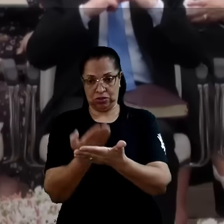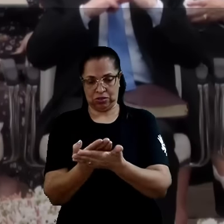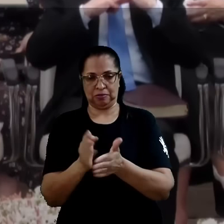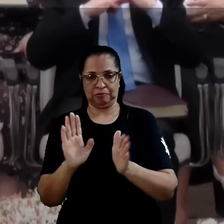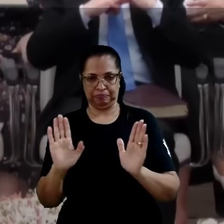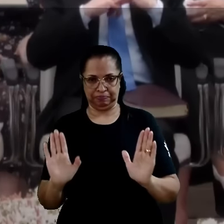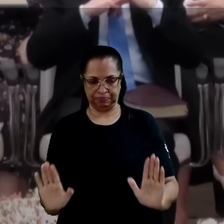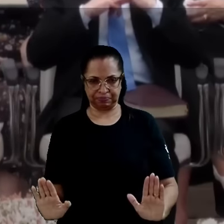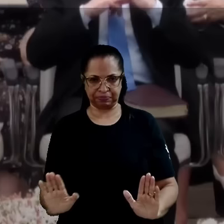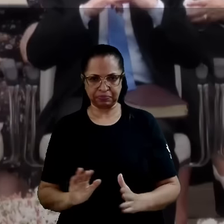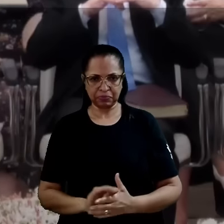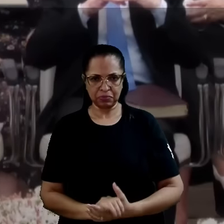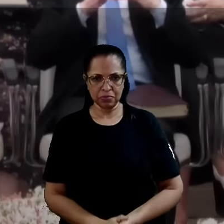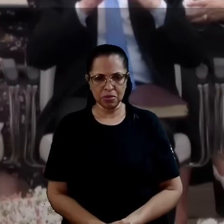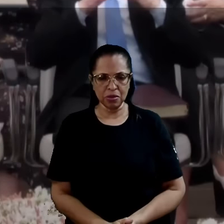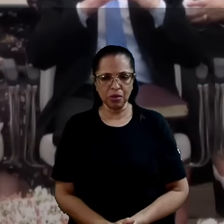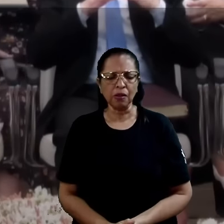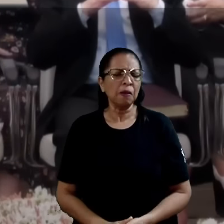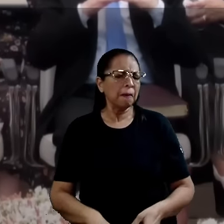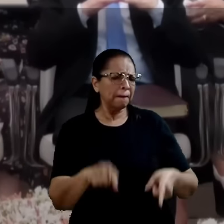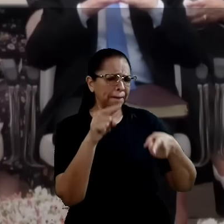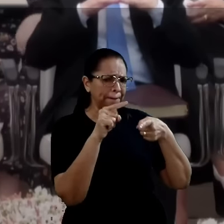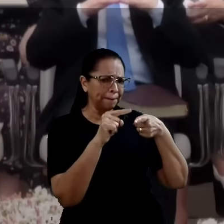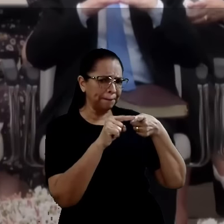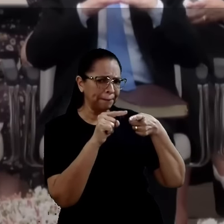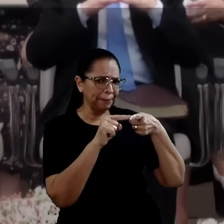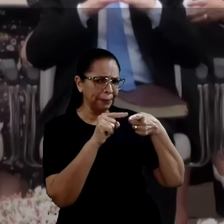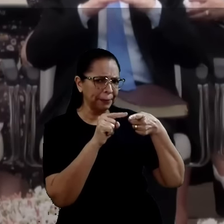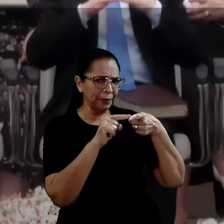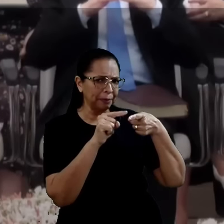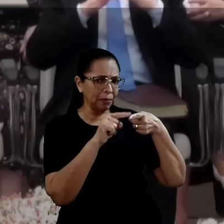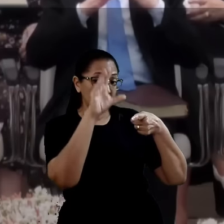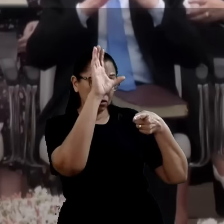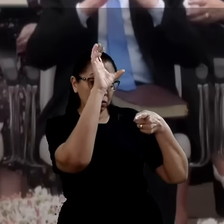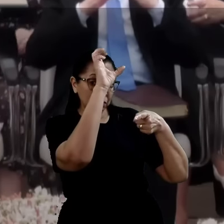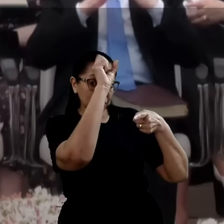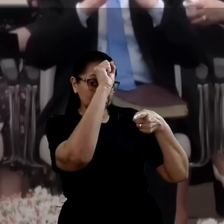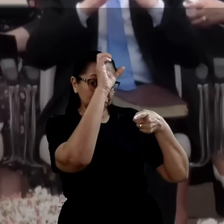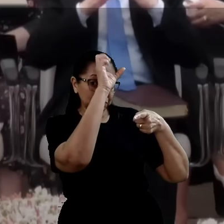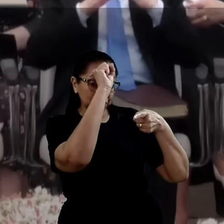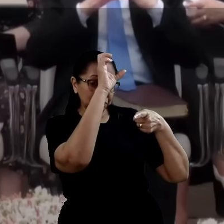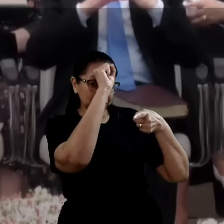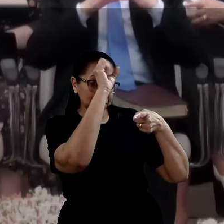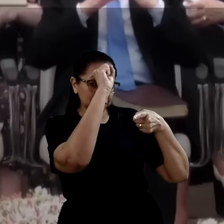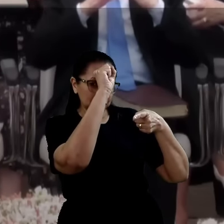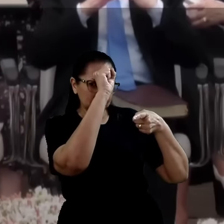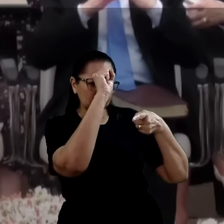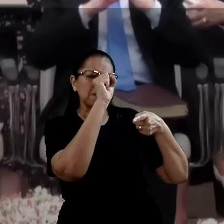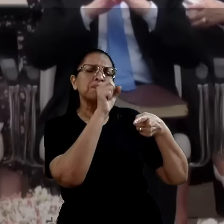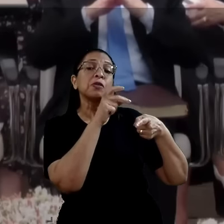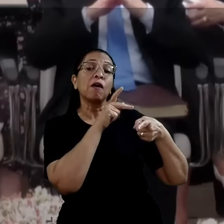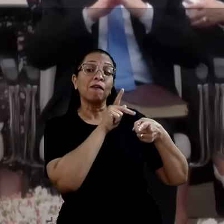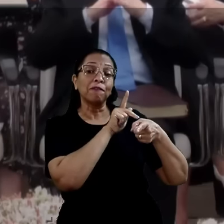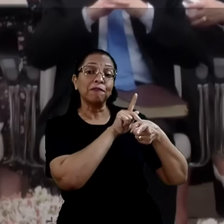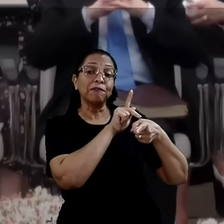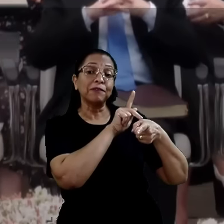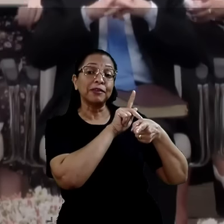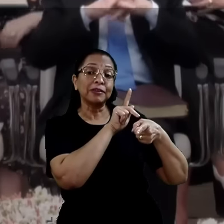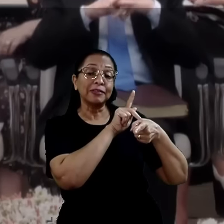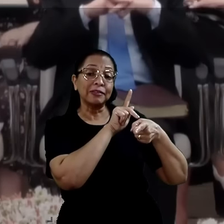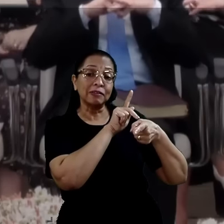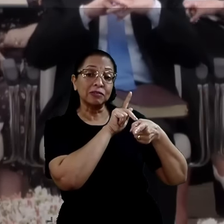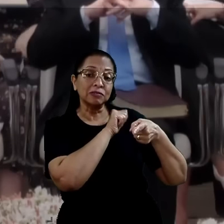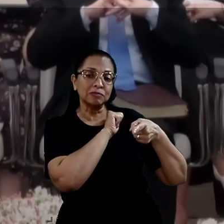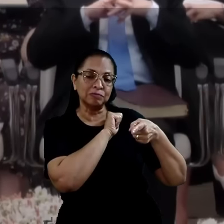lembrança primeira verdade que o Senhor nos entrega nesta tarde para que tenhamos a Candeia do legado